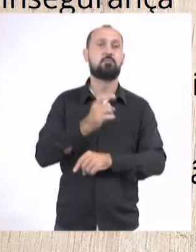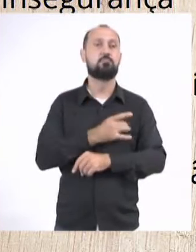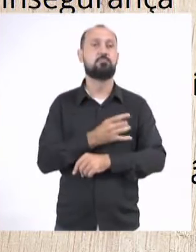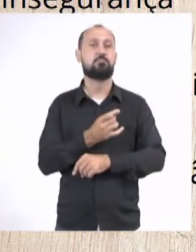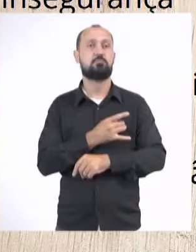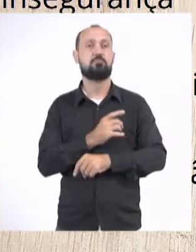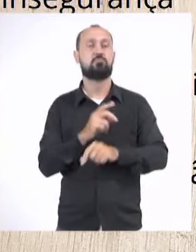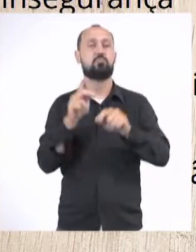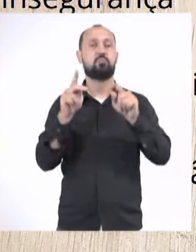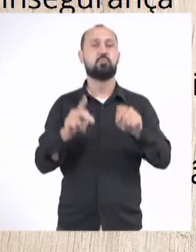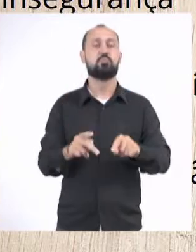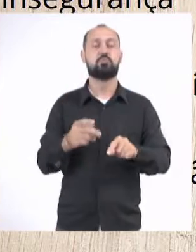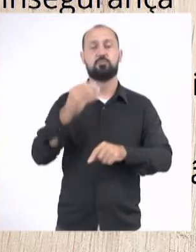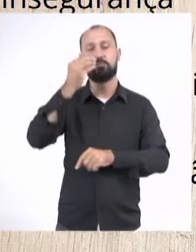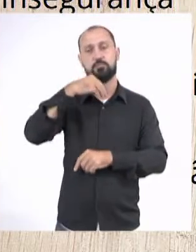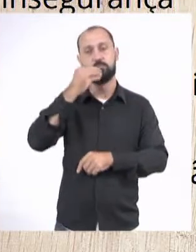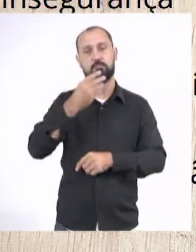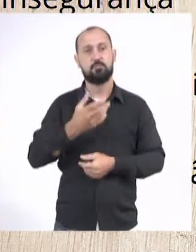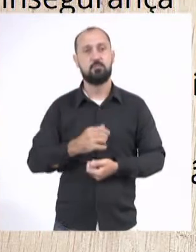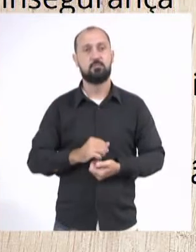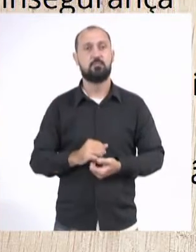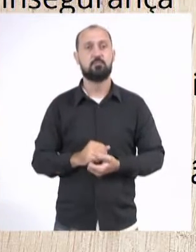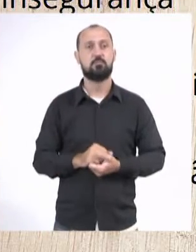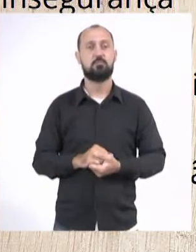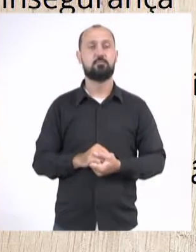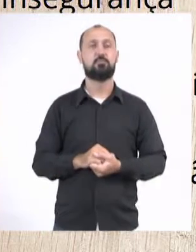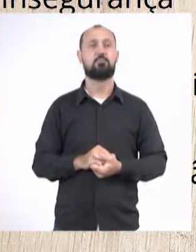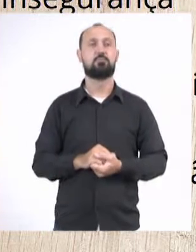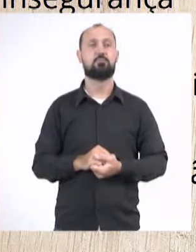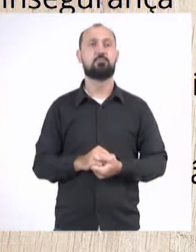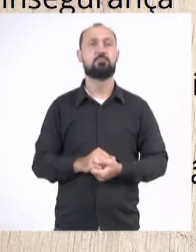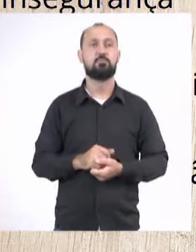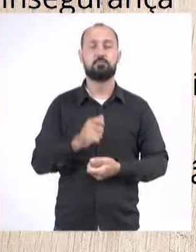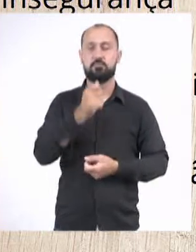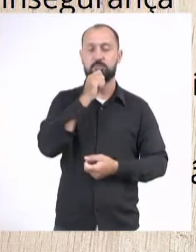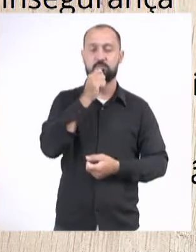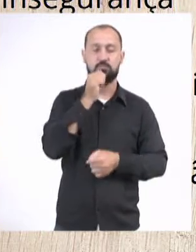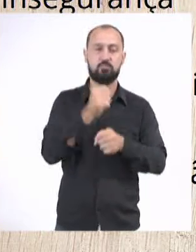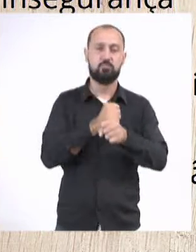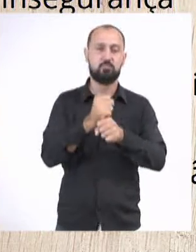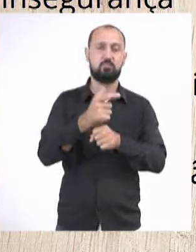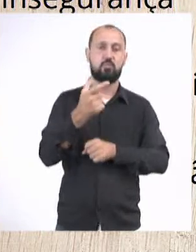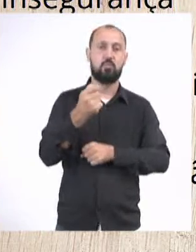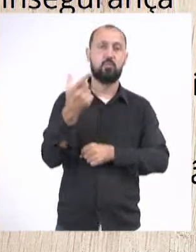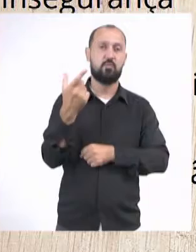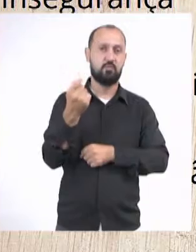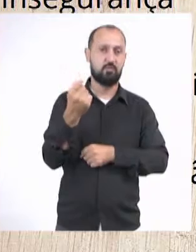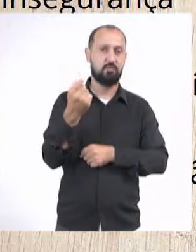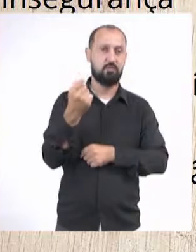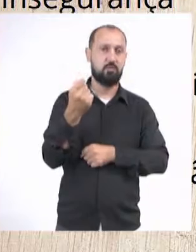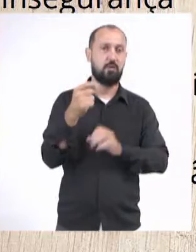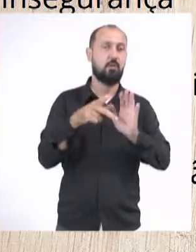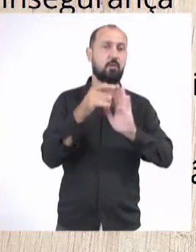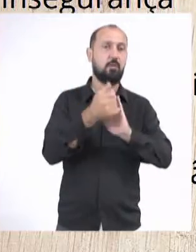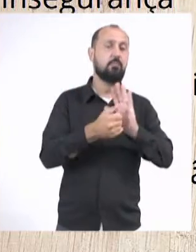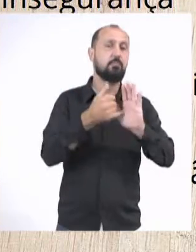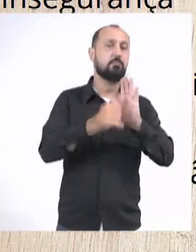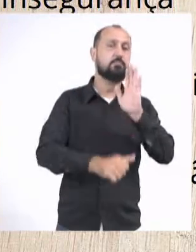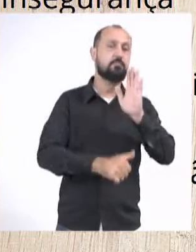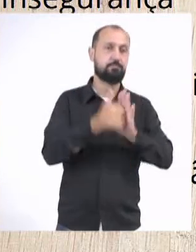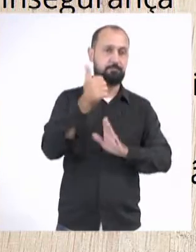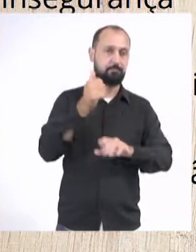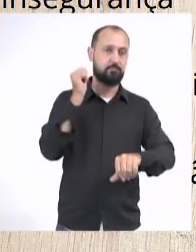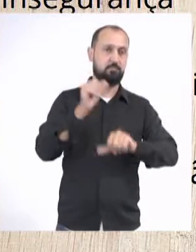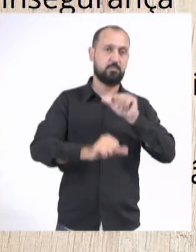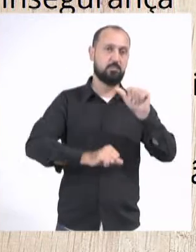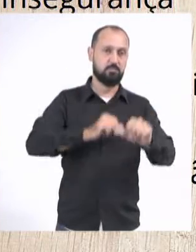alimentar das populações mais vulneráveis. Além disso, em 2020, o programa ele foi primeiro